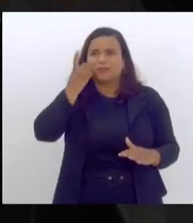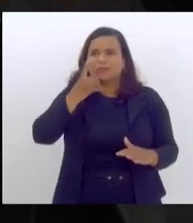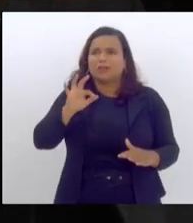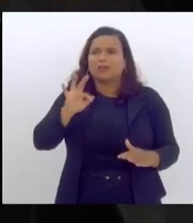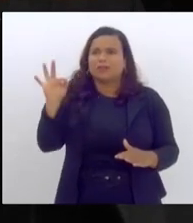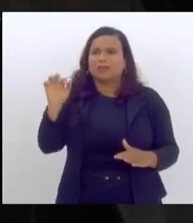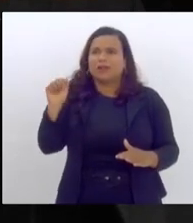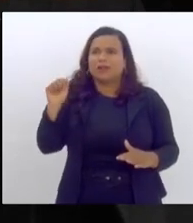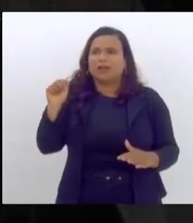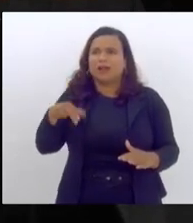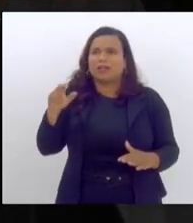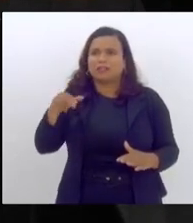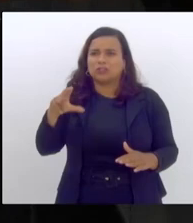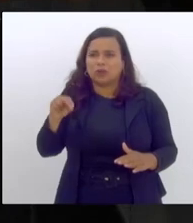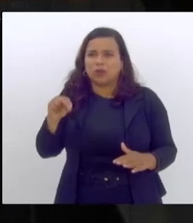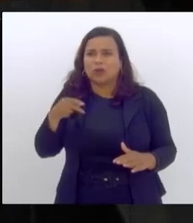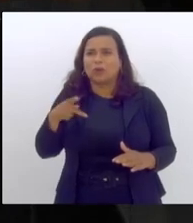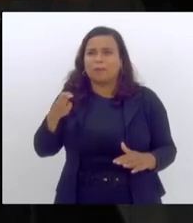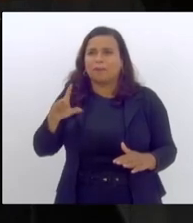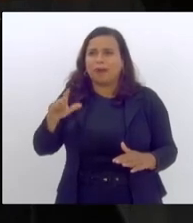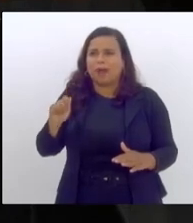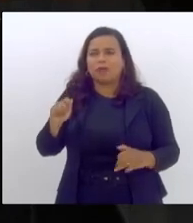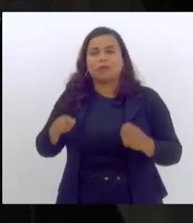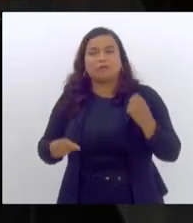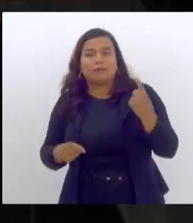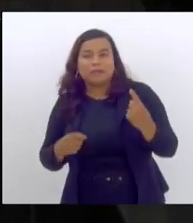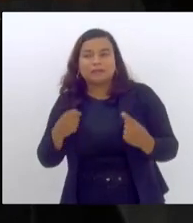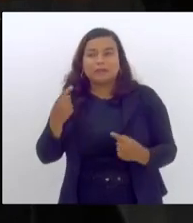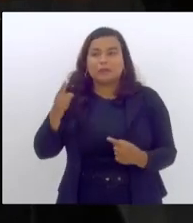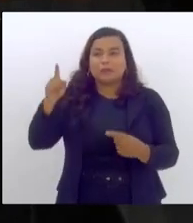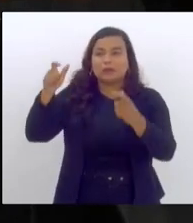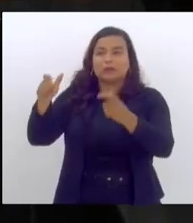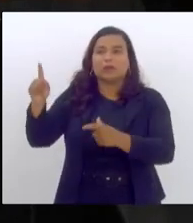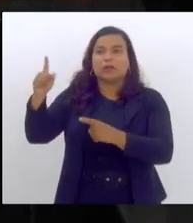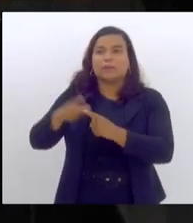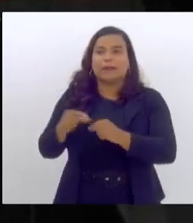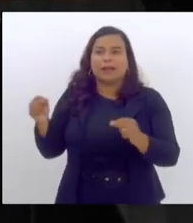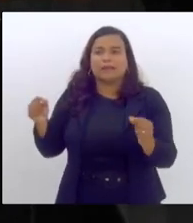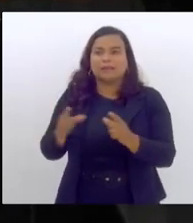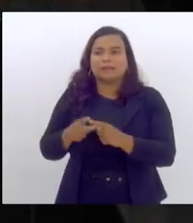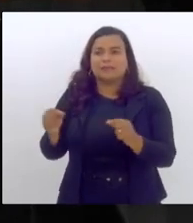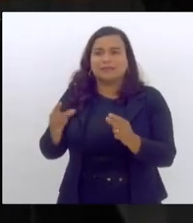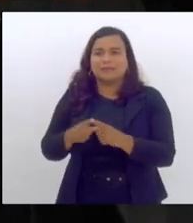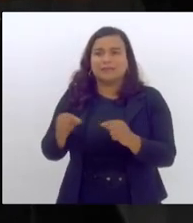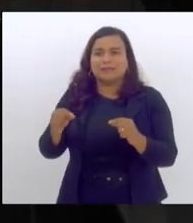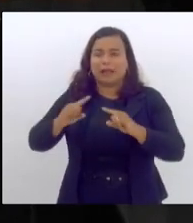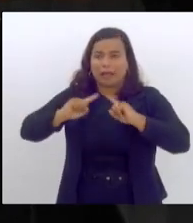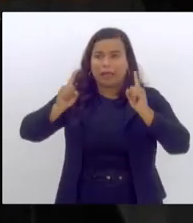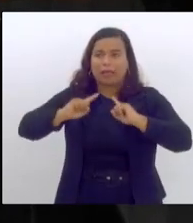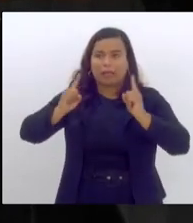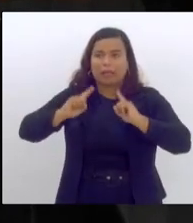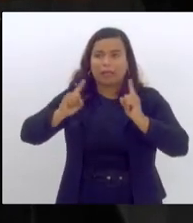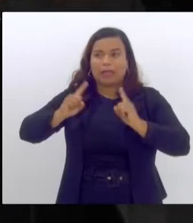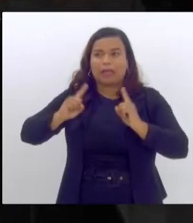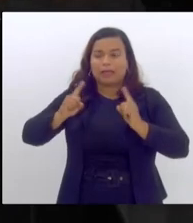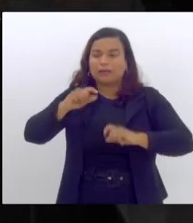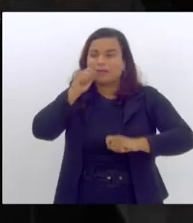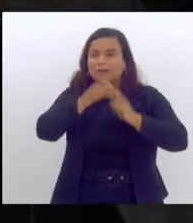Paula, que de vez em quando, lá em Brasília, sobra para o prefeito Eduardo